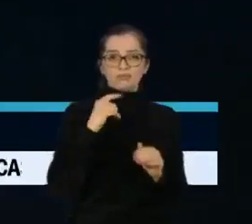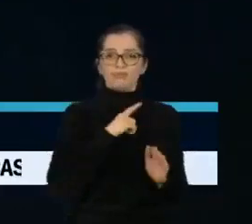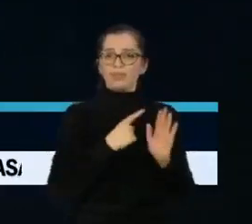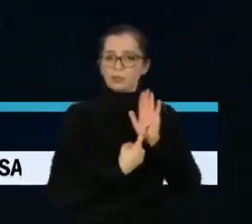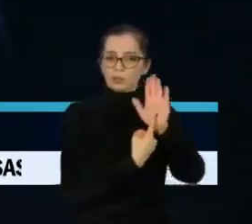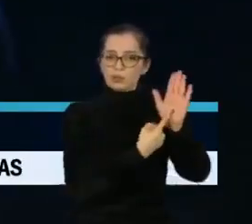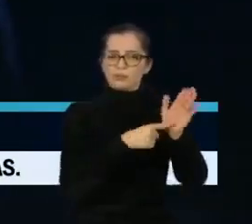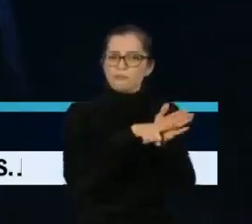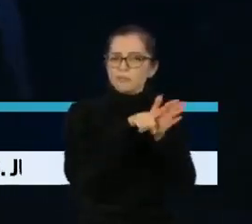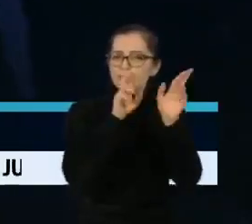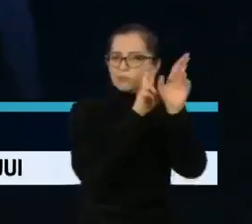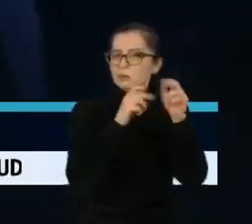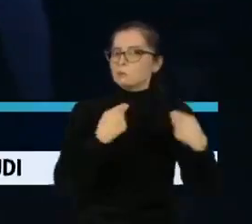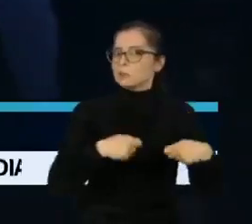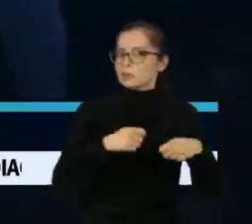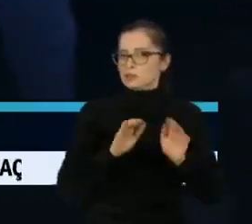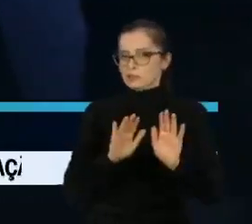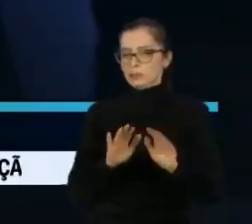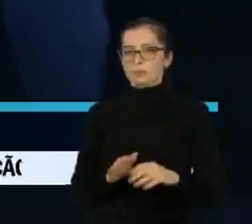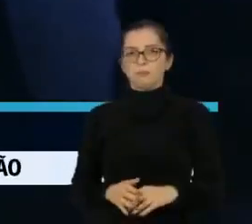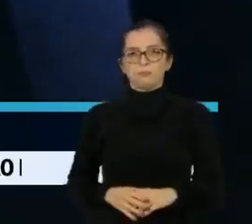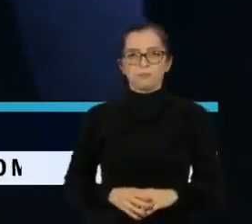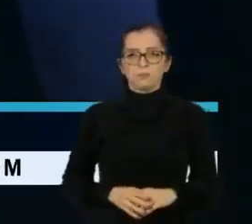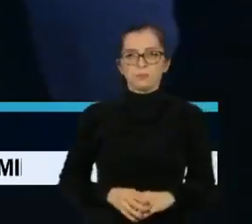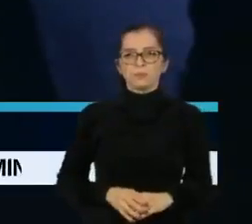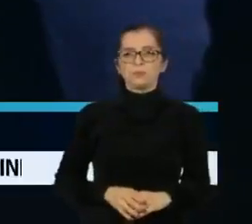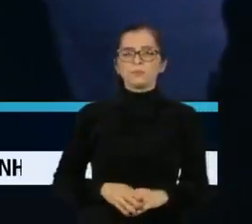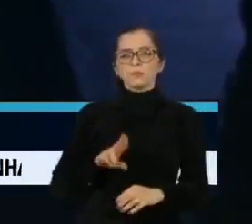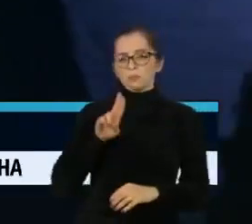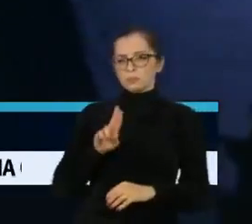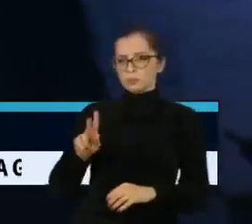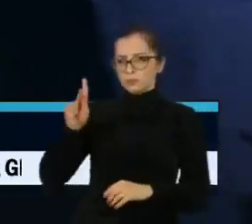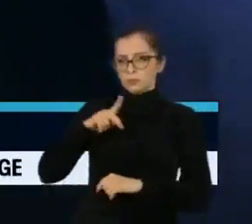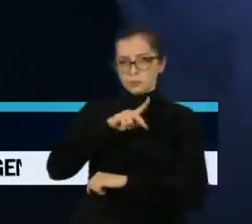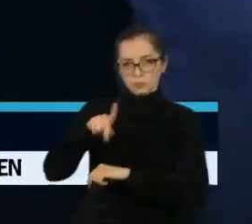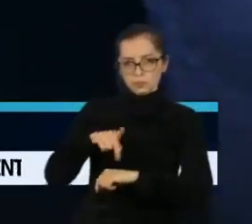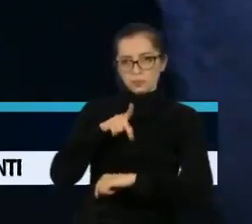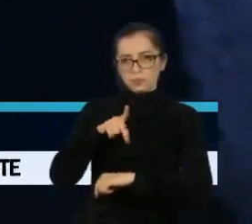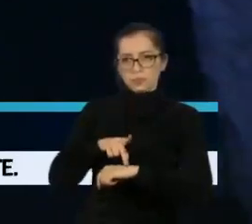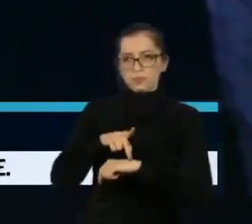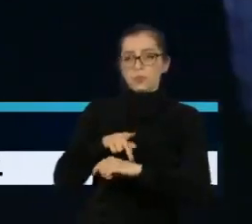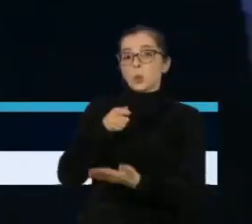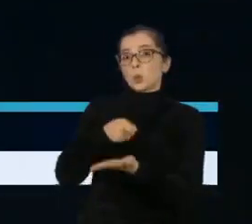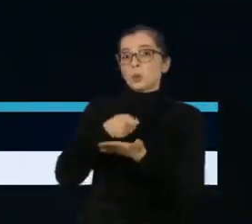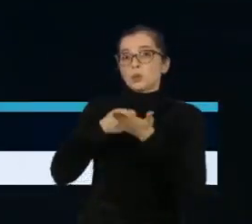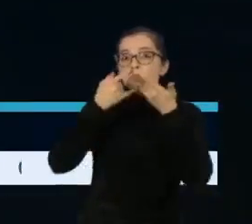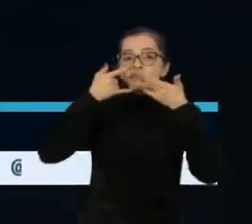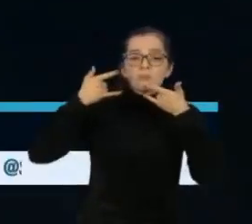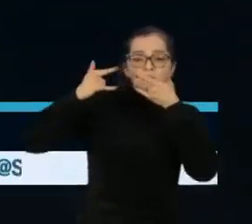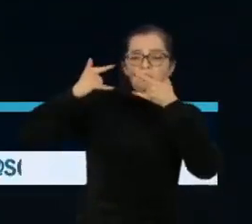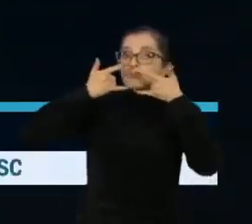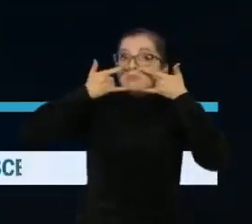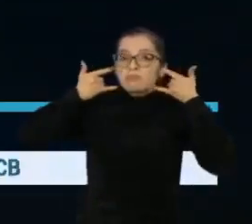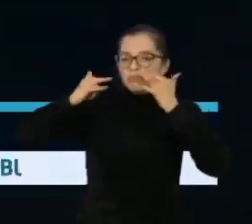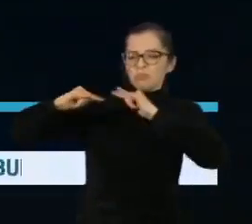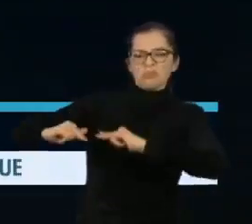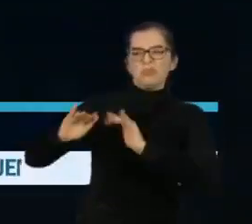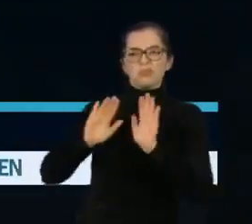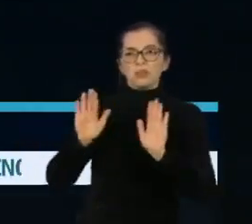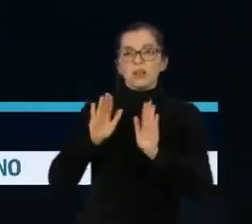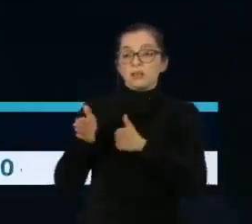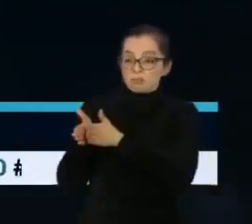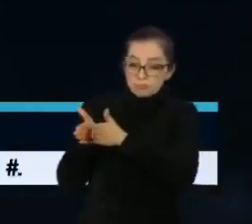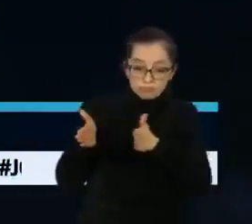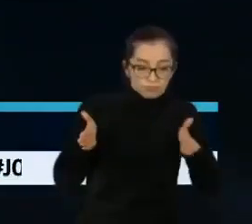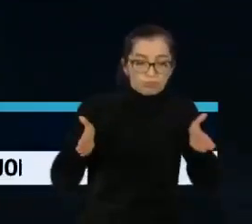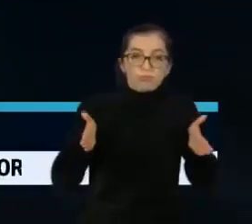o mesmo enfrentando alta de casos a Inglaterra deve deixar de exigir o uso obrigatório de máscaras de proteção em menos de dez dias